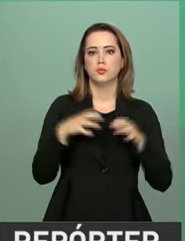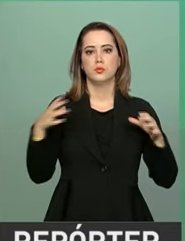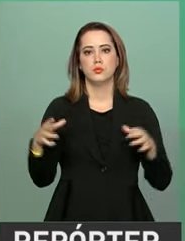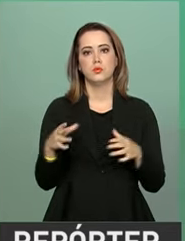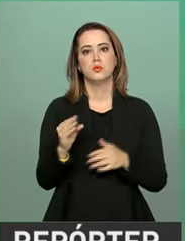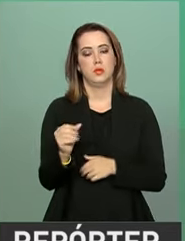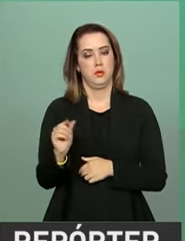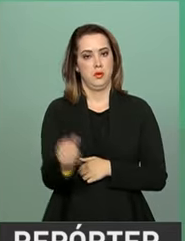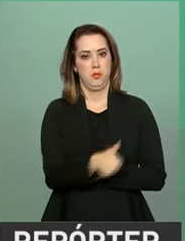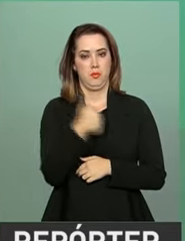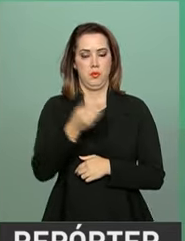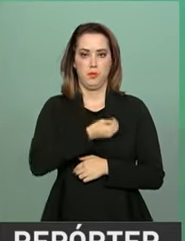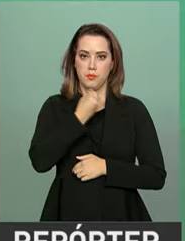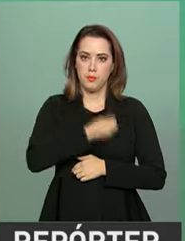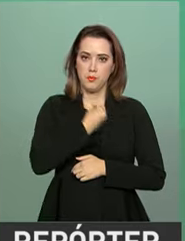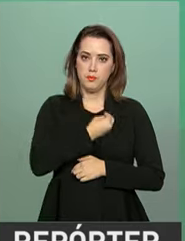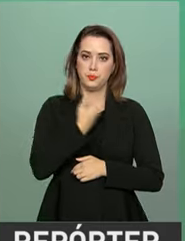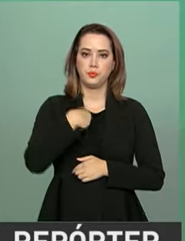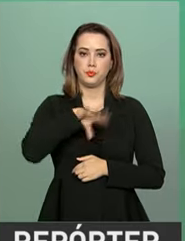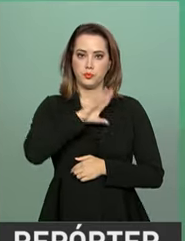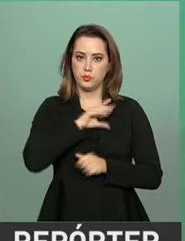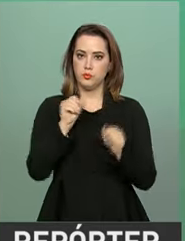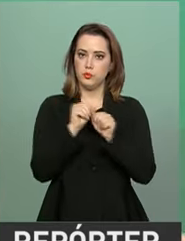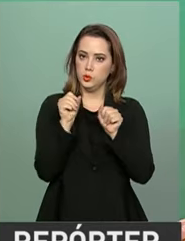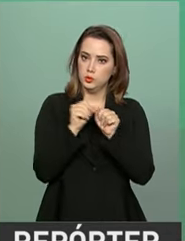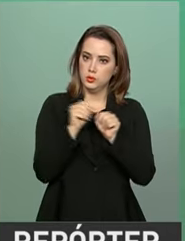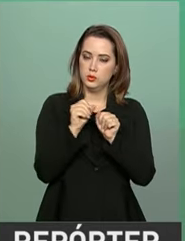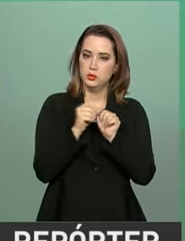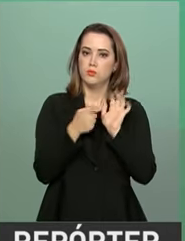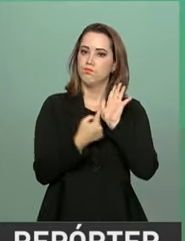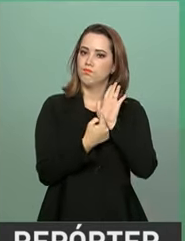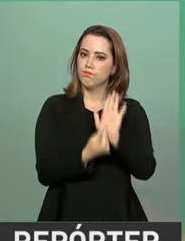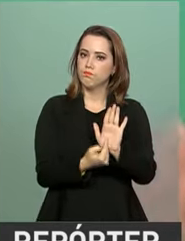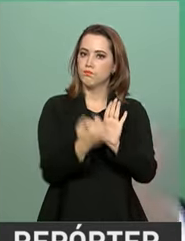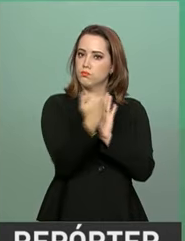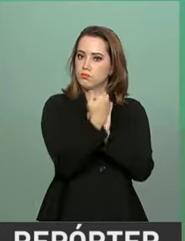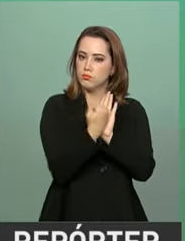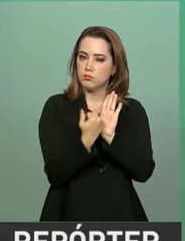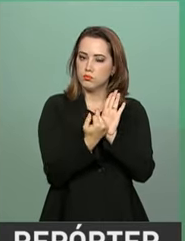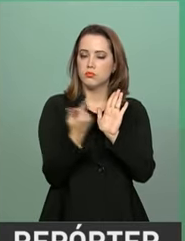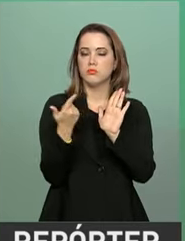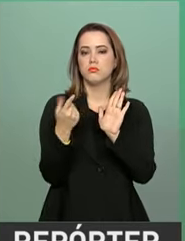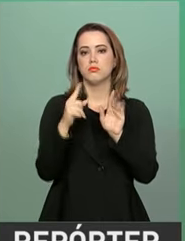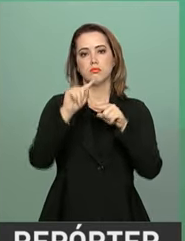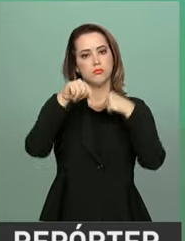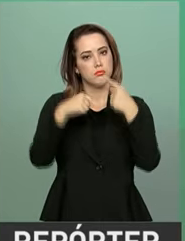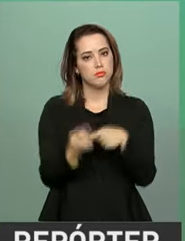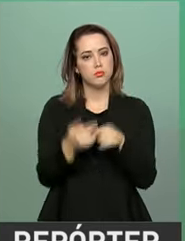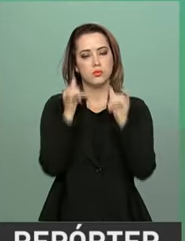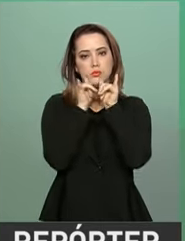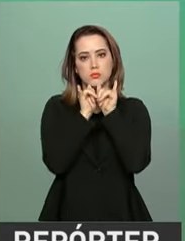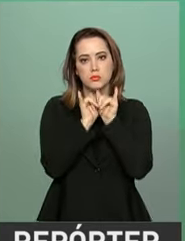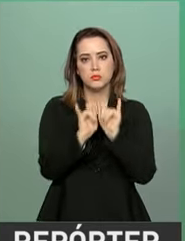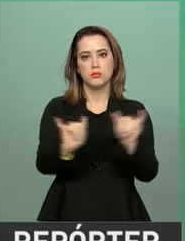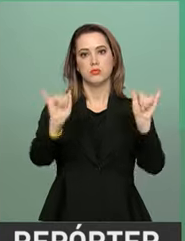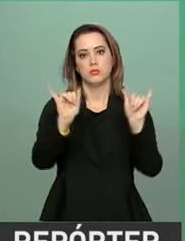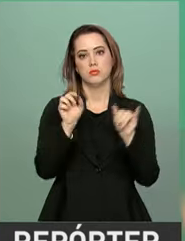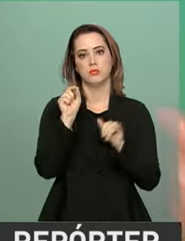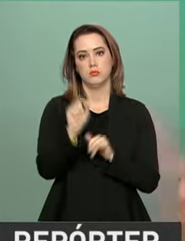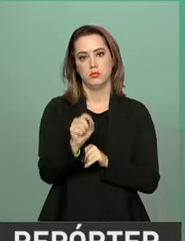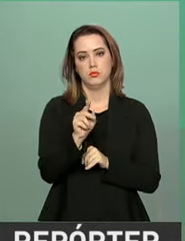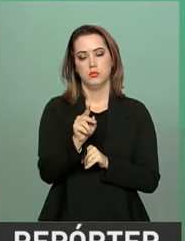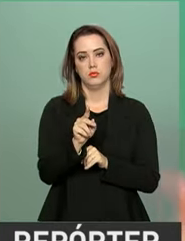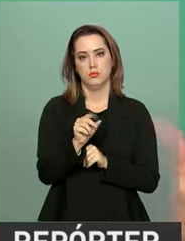qualidade de vida. Então, nós estamos fazendo uma proposta, que em breve também vai ser anunciada